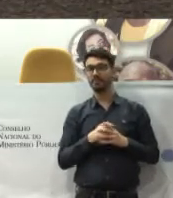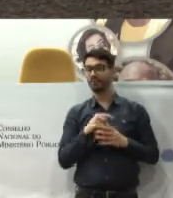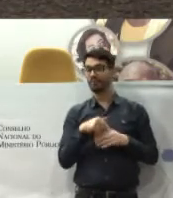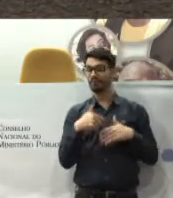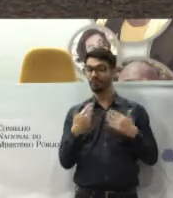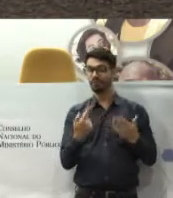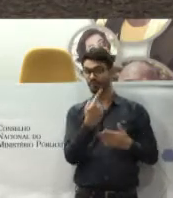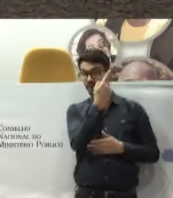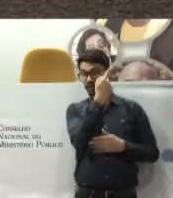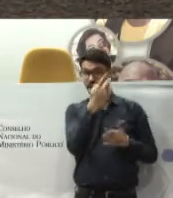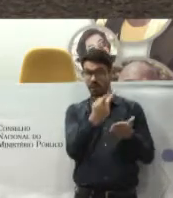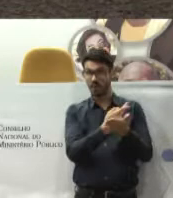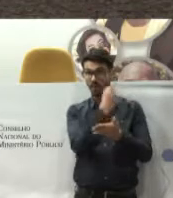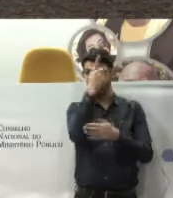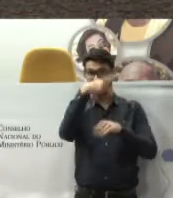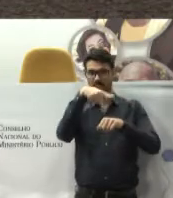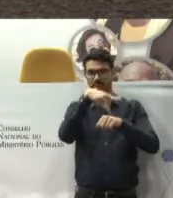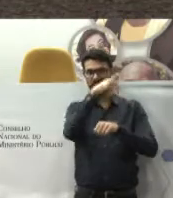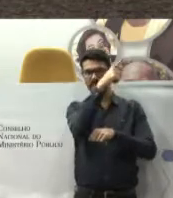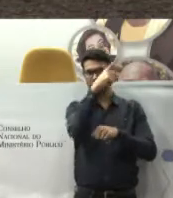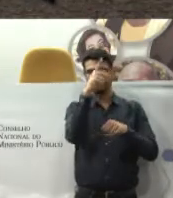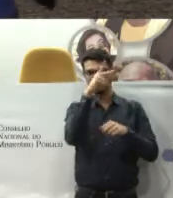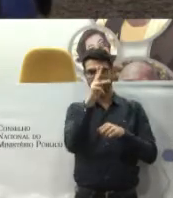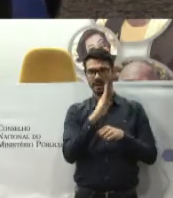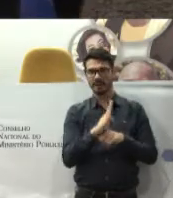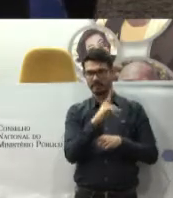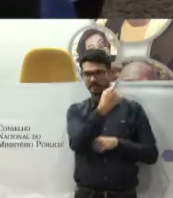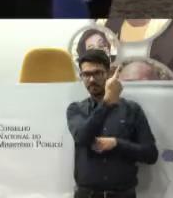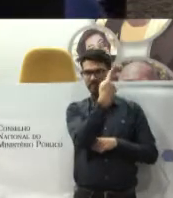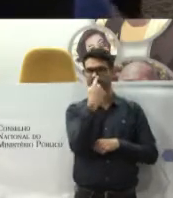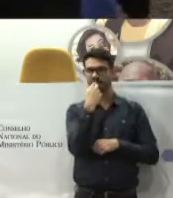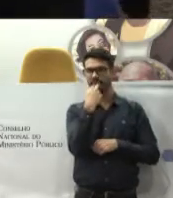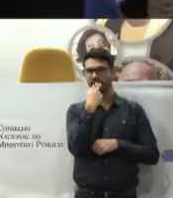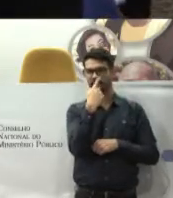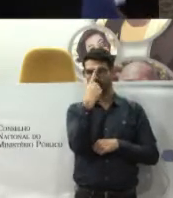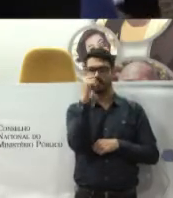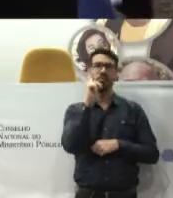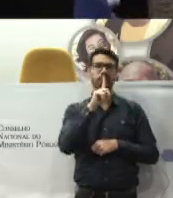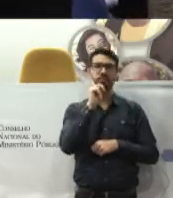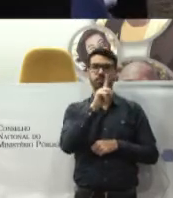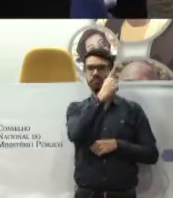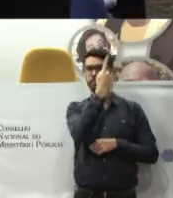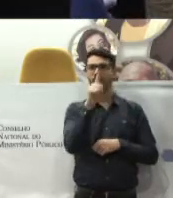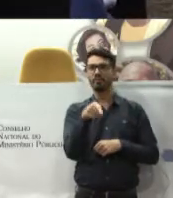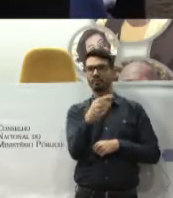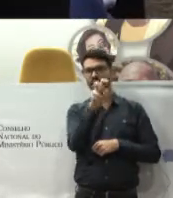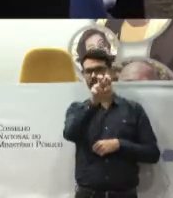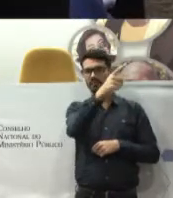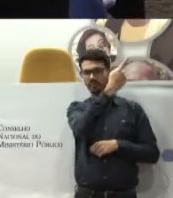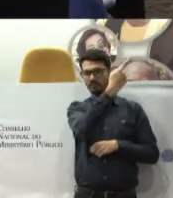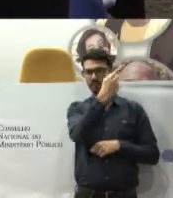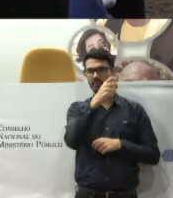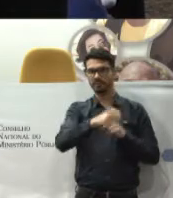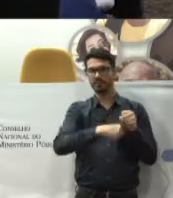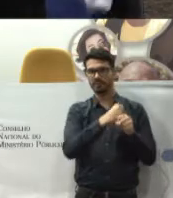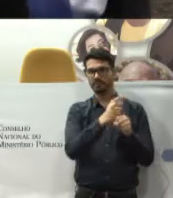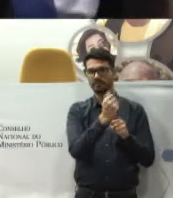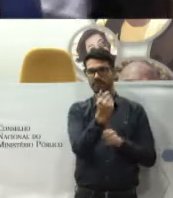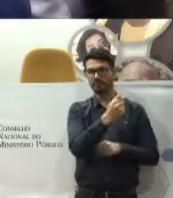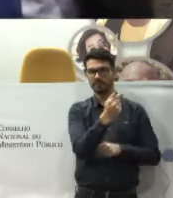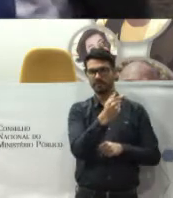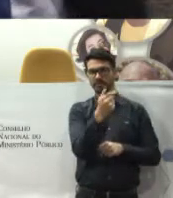vai dar. Isso está acontecendo em todos os países. Vejam que não é só no Brasil. Comparem os Estados Unidos. 1,5% de inflação em